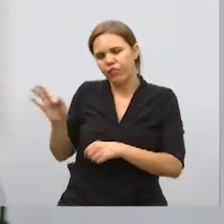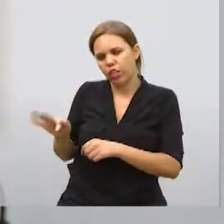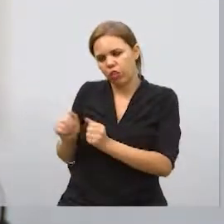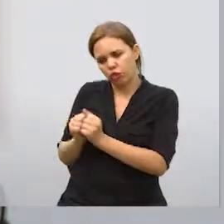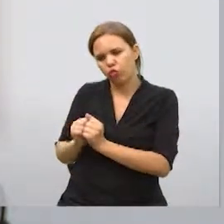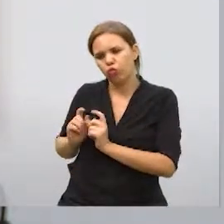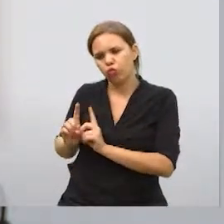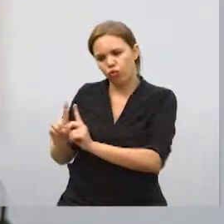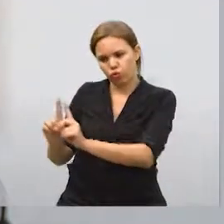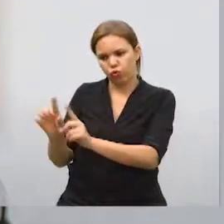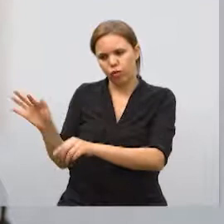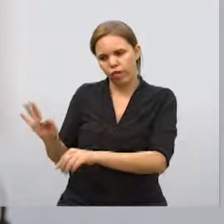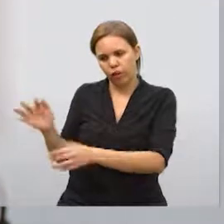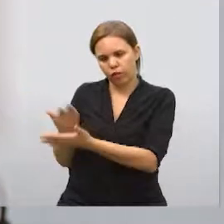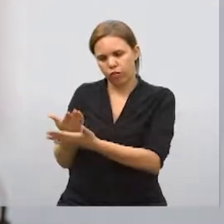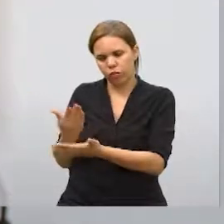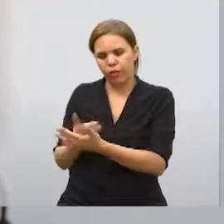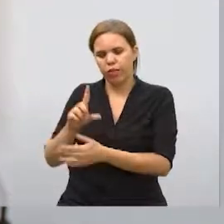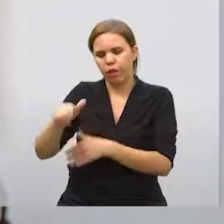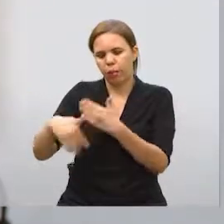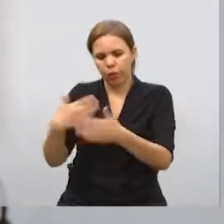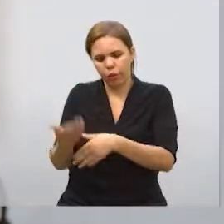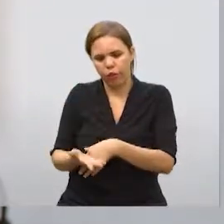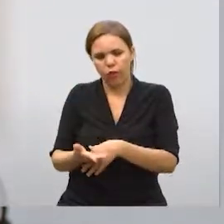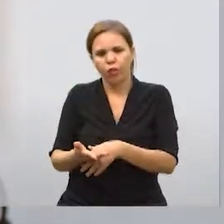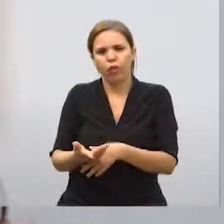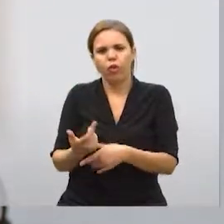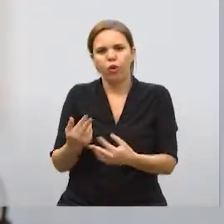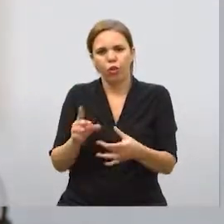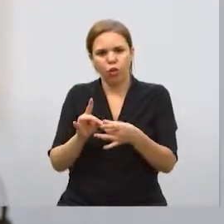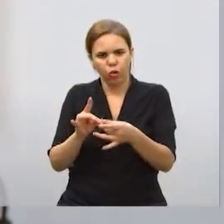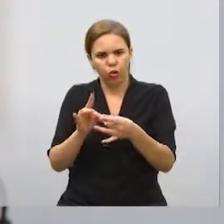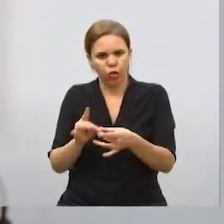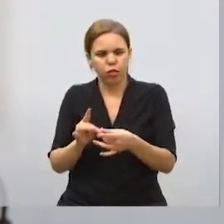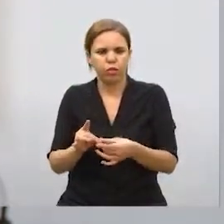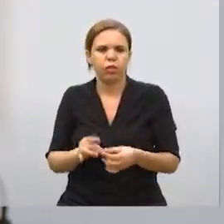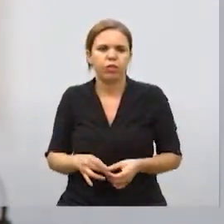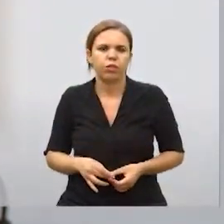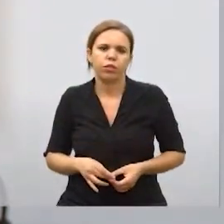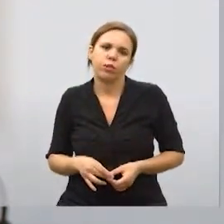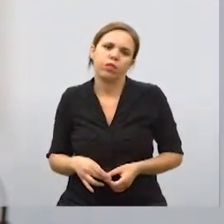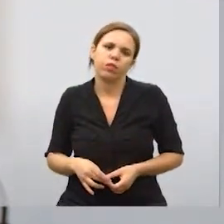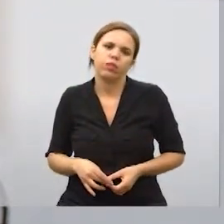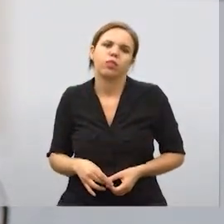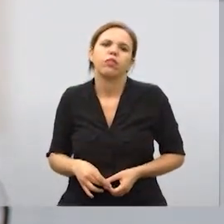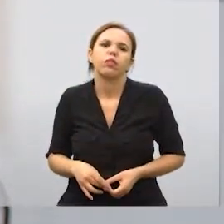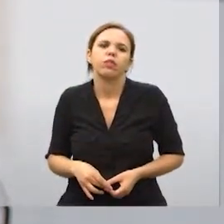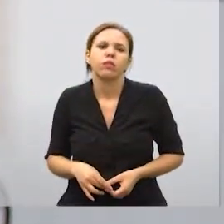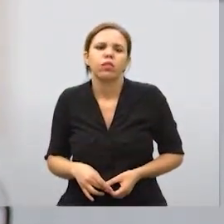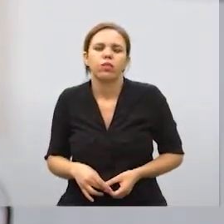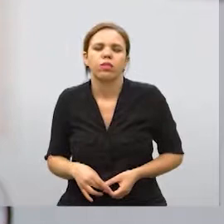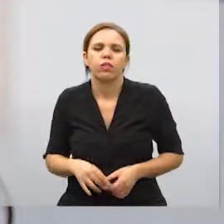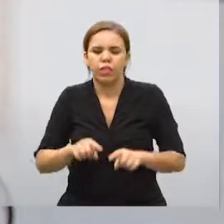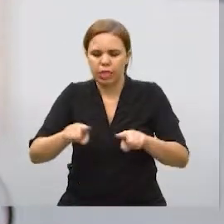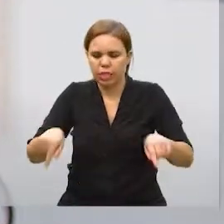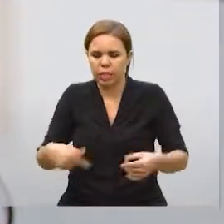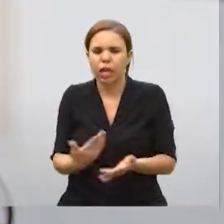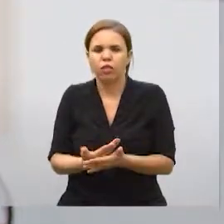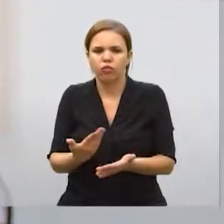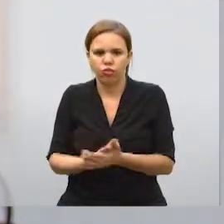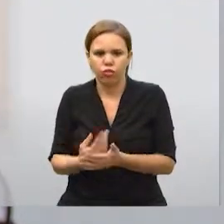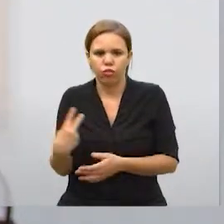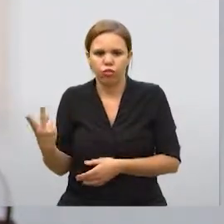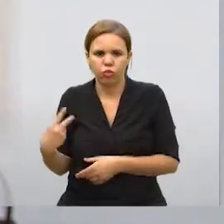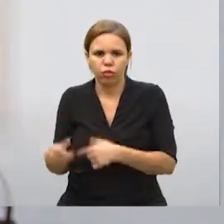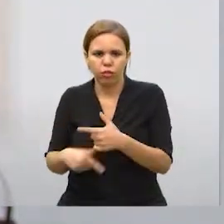nós fazíamos faculdade. Depois nós viramos parceiras de